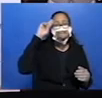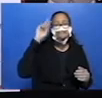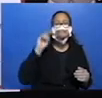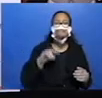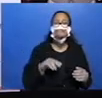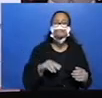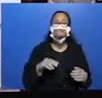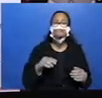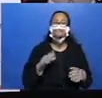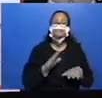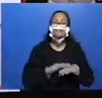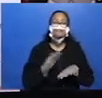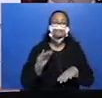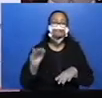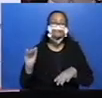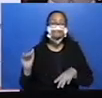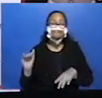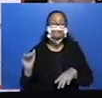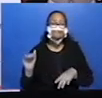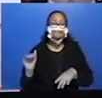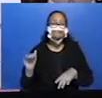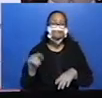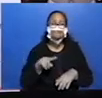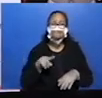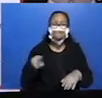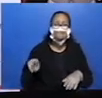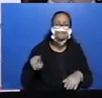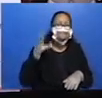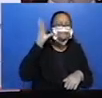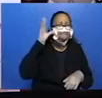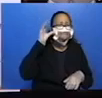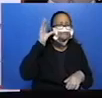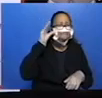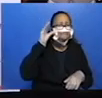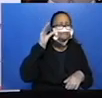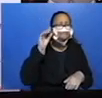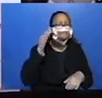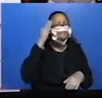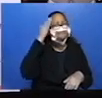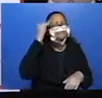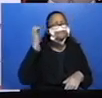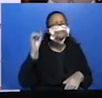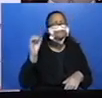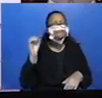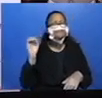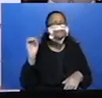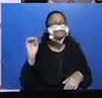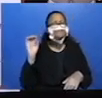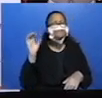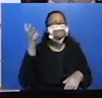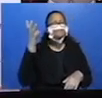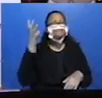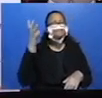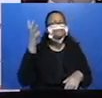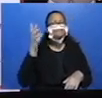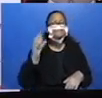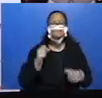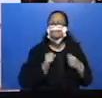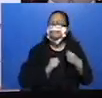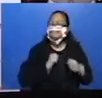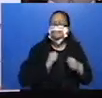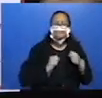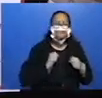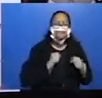ele te traz para ele, você fica curioso para saber o que está acontecendo. Você fica ansioso, o que será que vai acontecer depois? Você